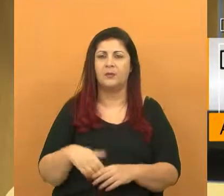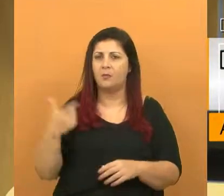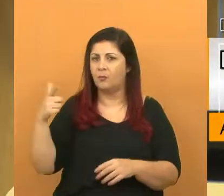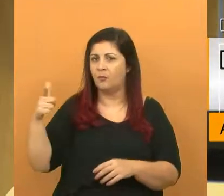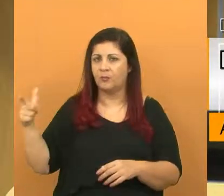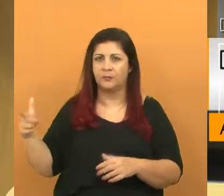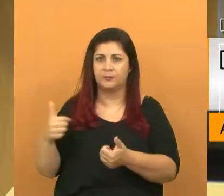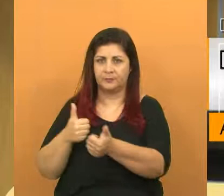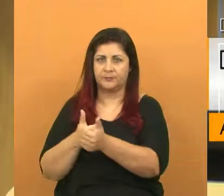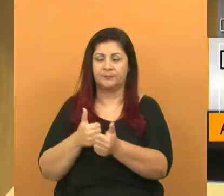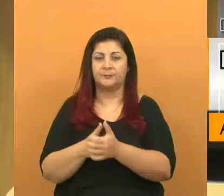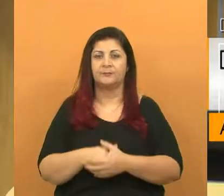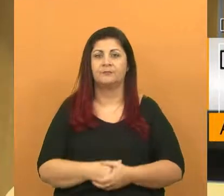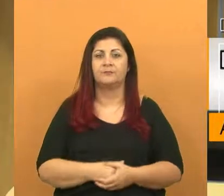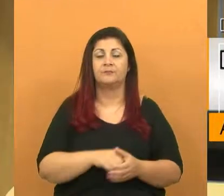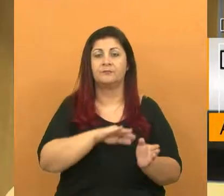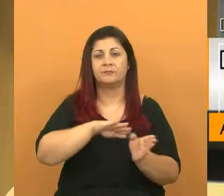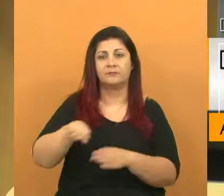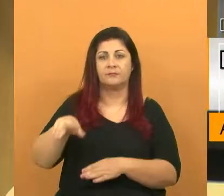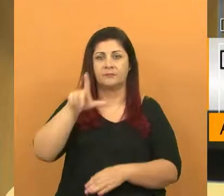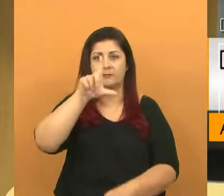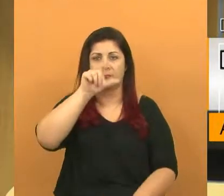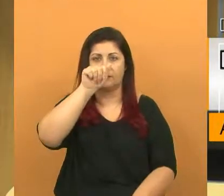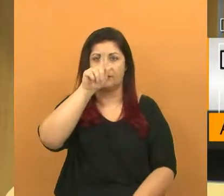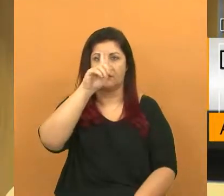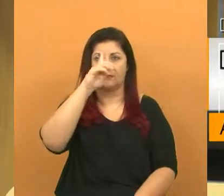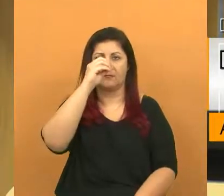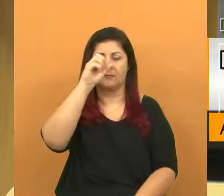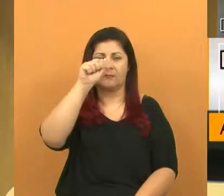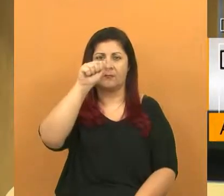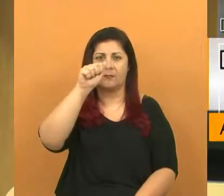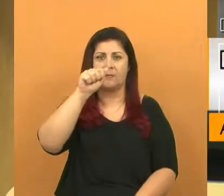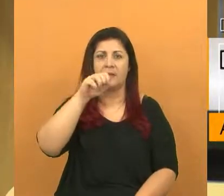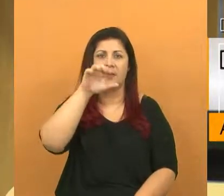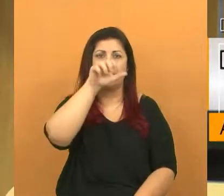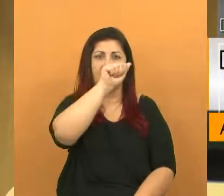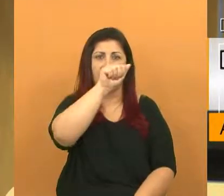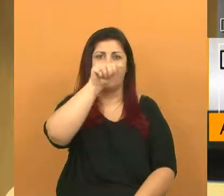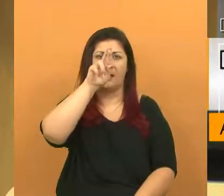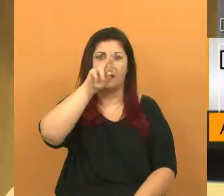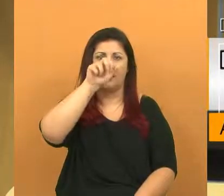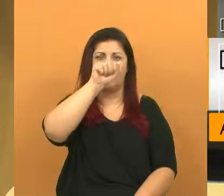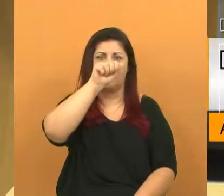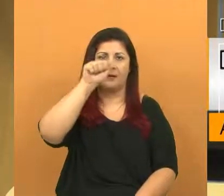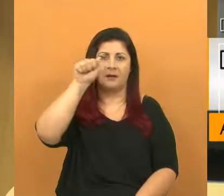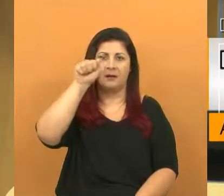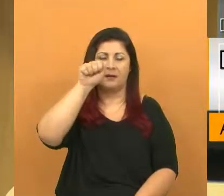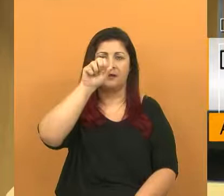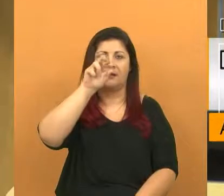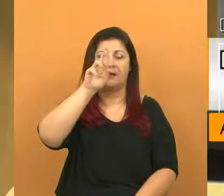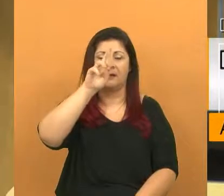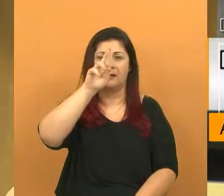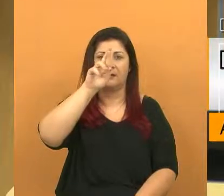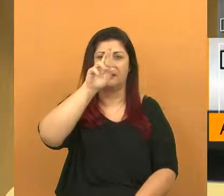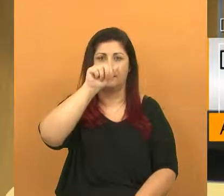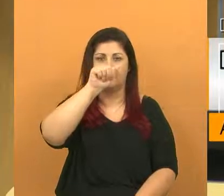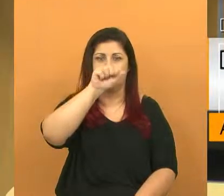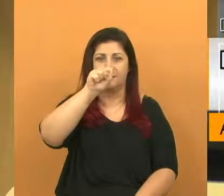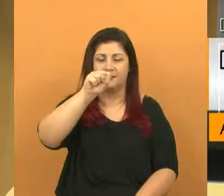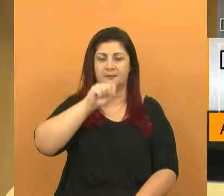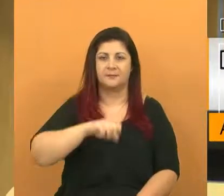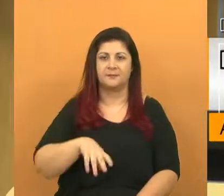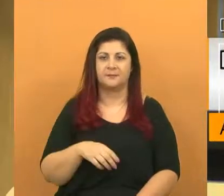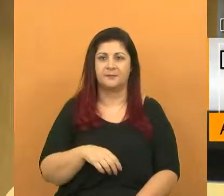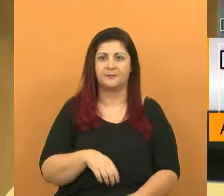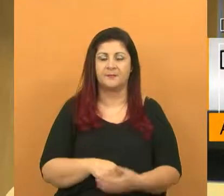lagoa das áreas está localizada a três quilômetros da vila de bom jardim com característica de pântano em